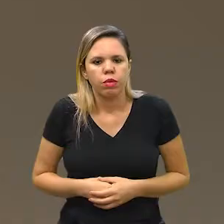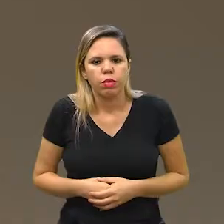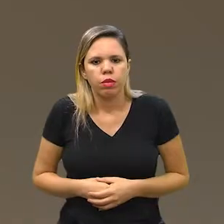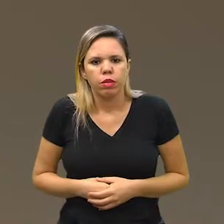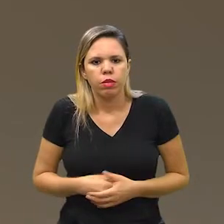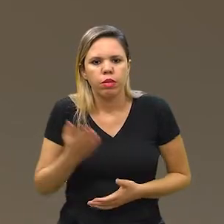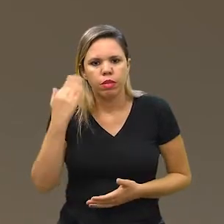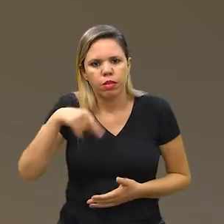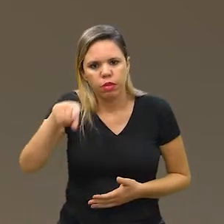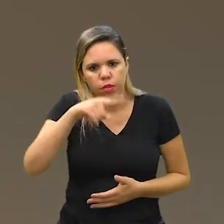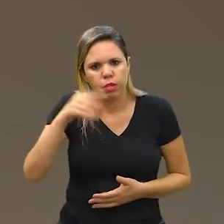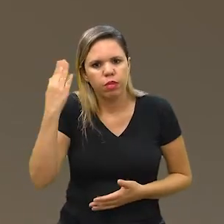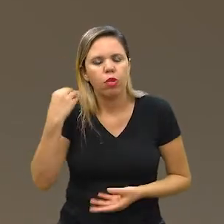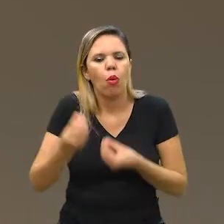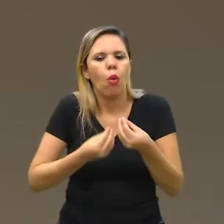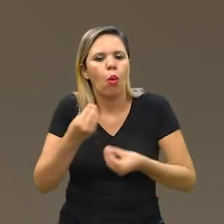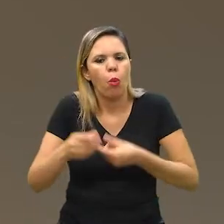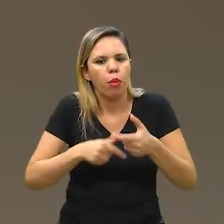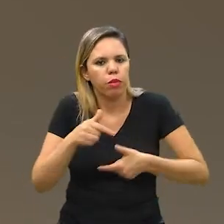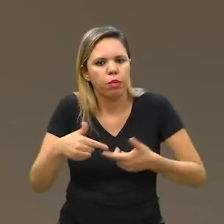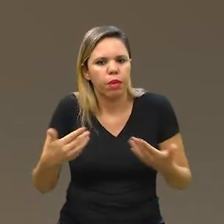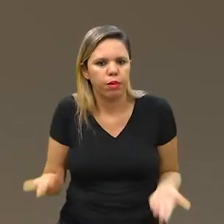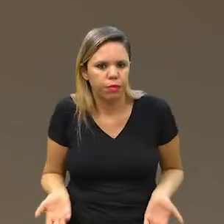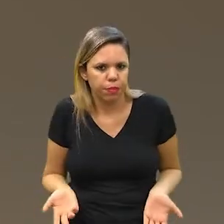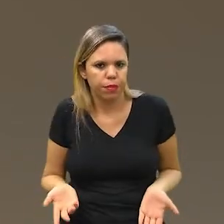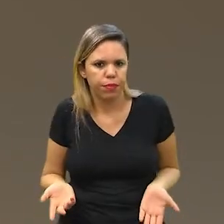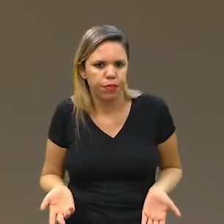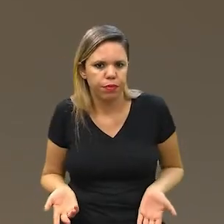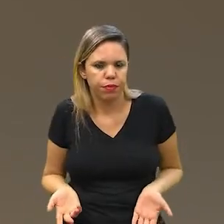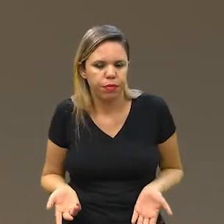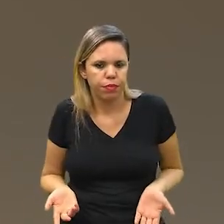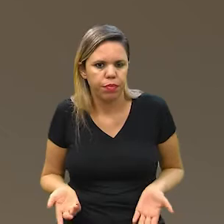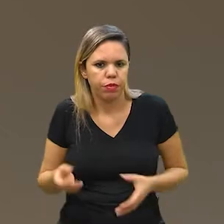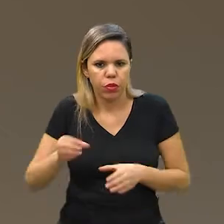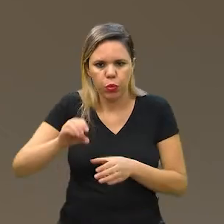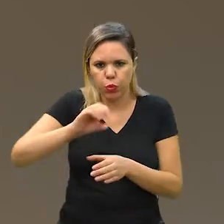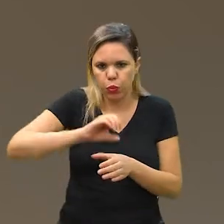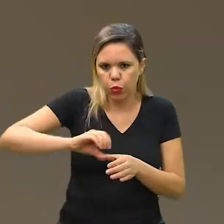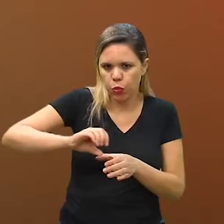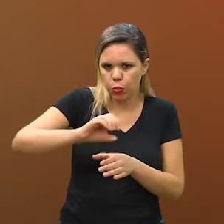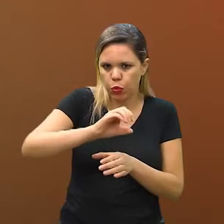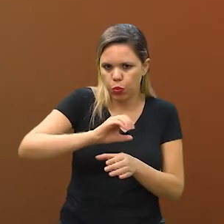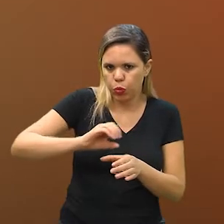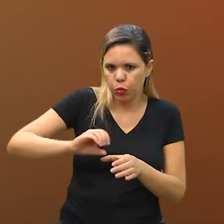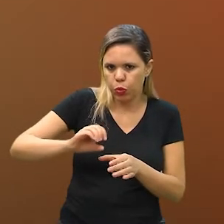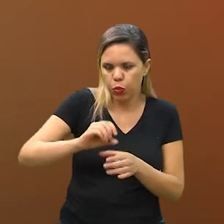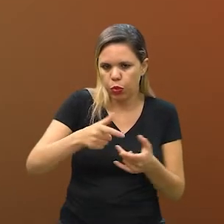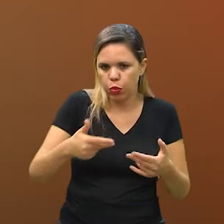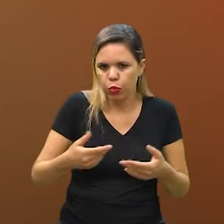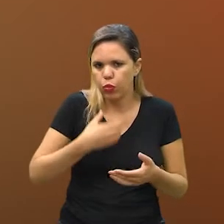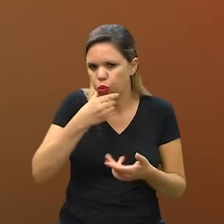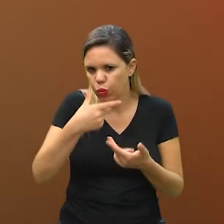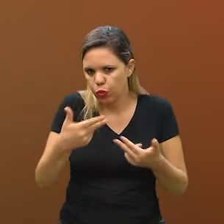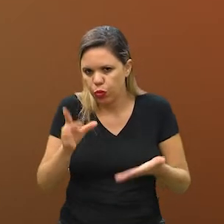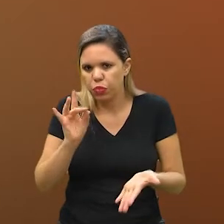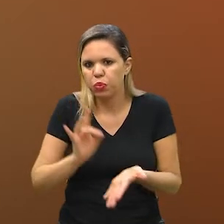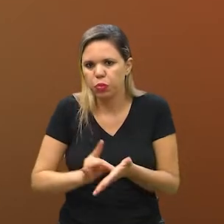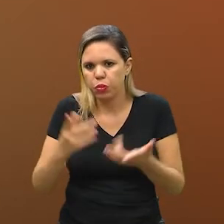Elas sabem como eu trabalho. Então, aqui as coberturas a gente faz realmente com